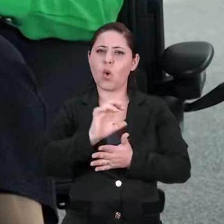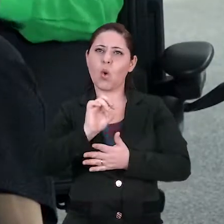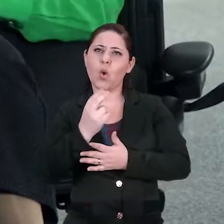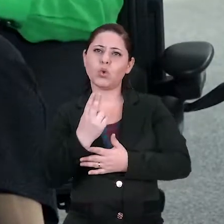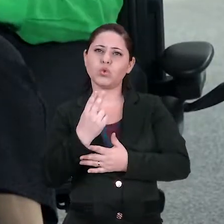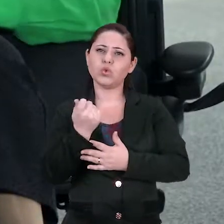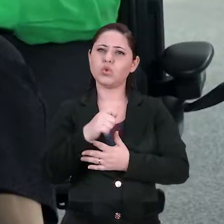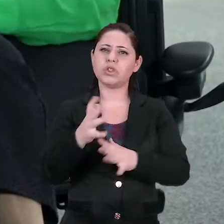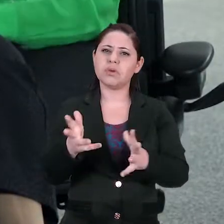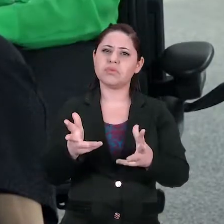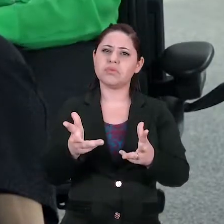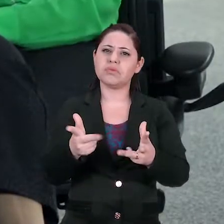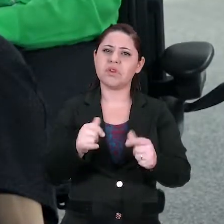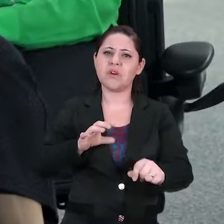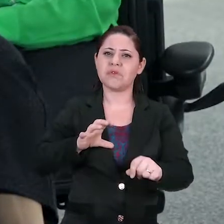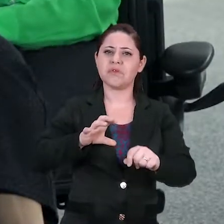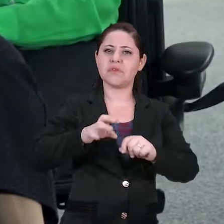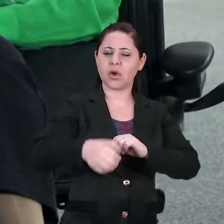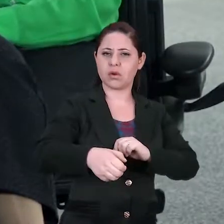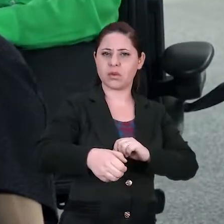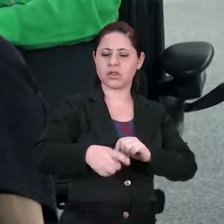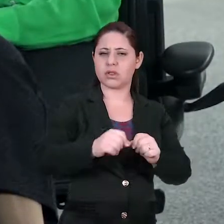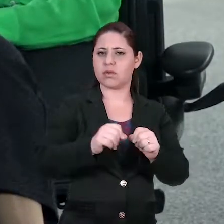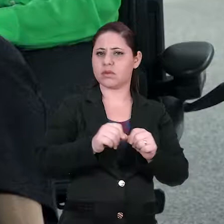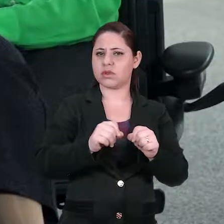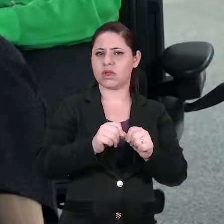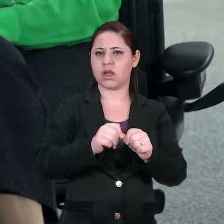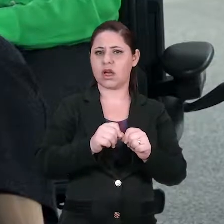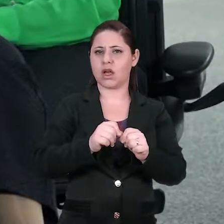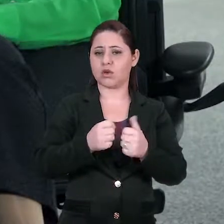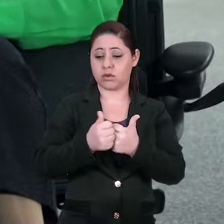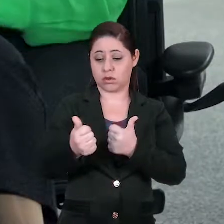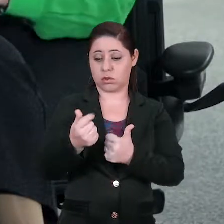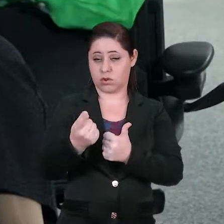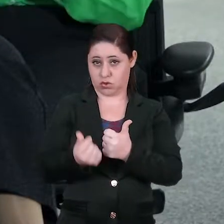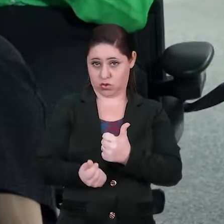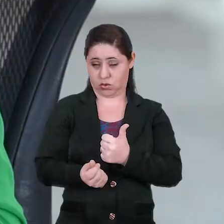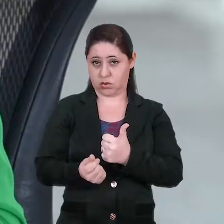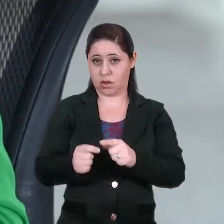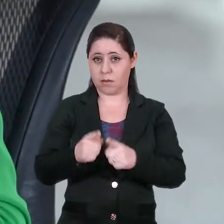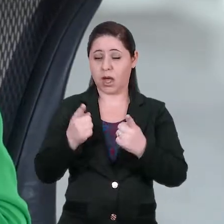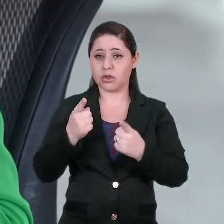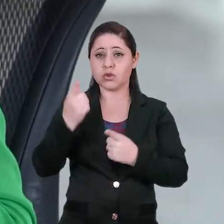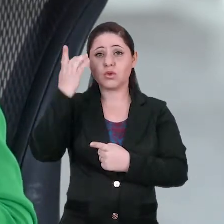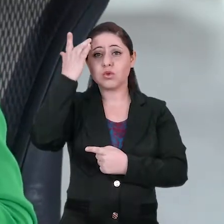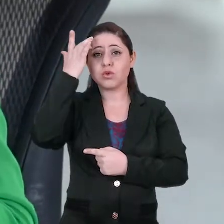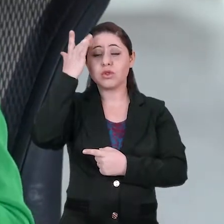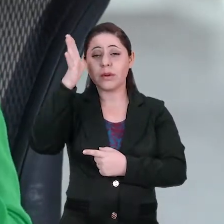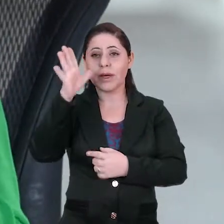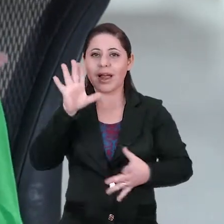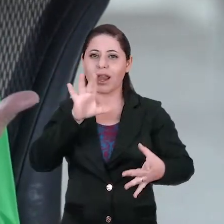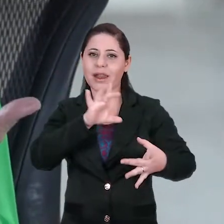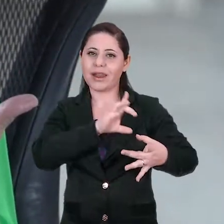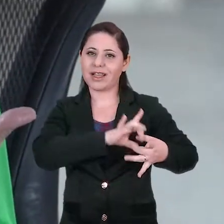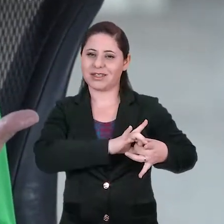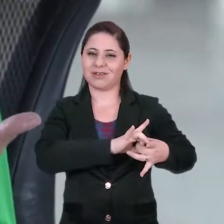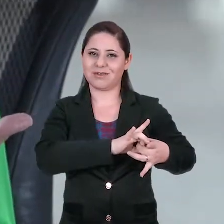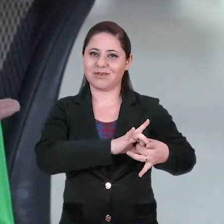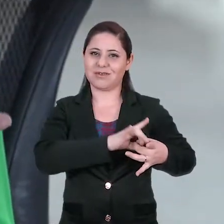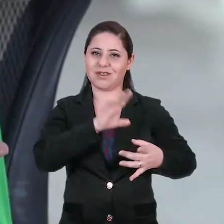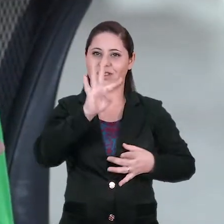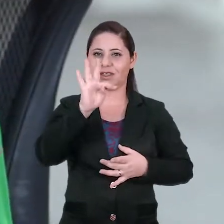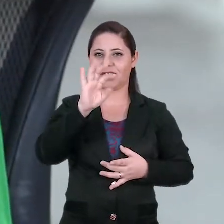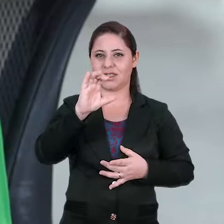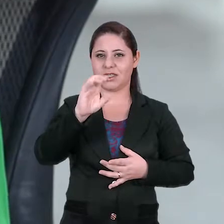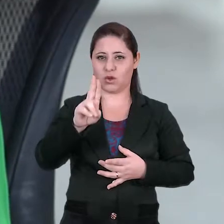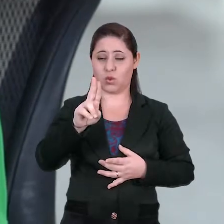a pegada e a formação para lidar com o Tribunal de Contas. Mas eles não sabiam que eu tinha uma ligação muito grande com o TCU